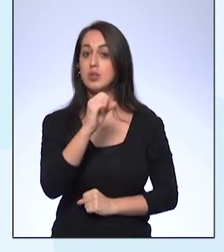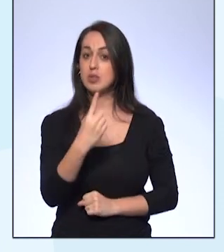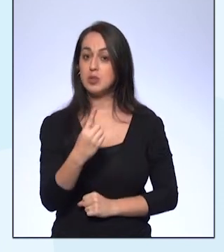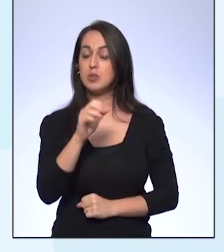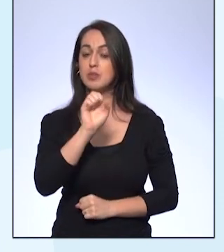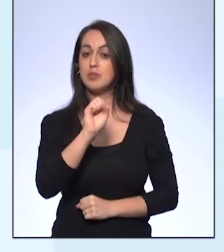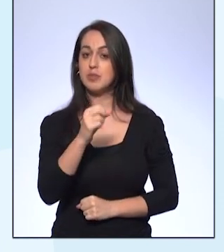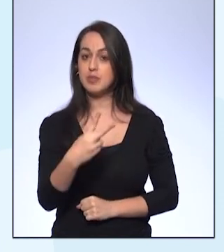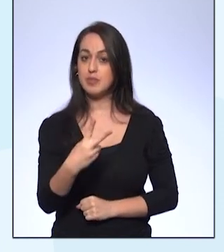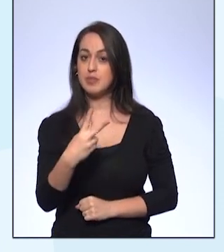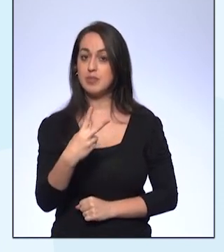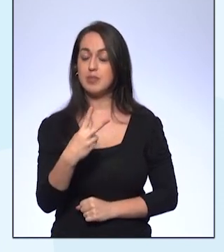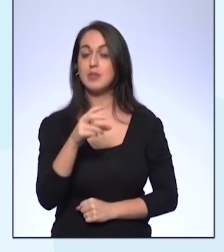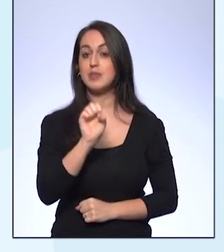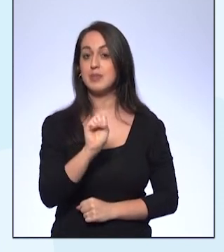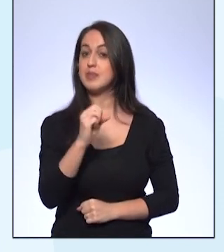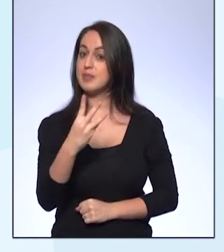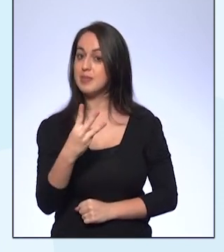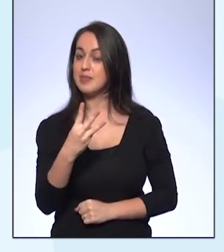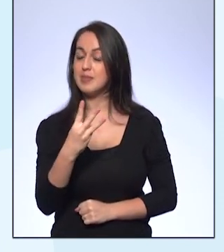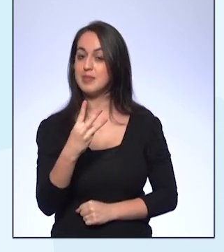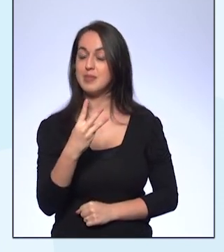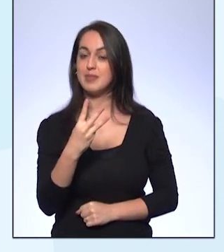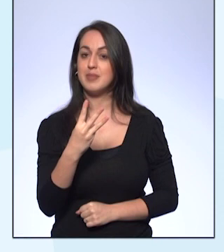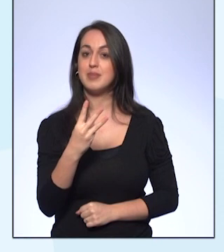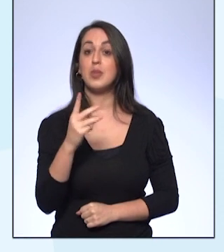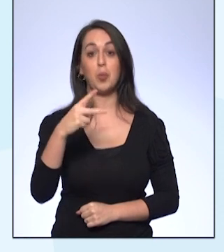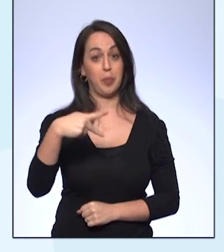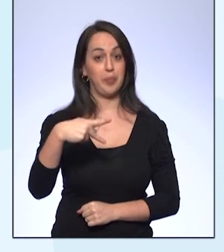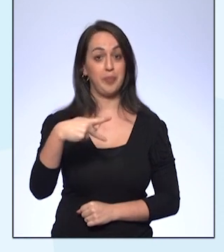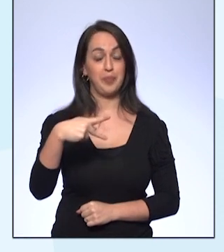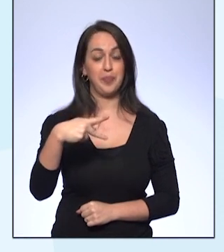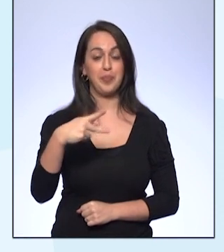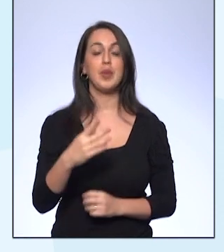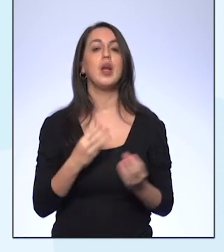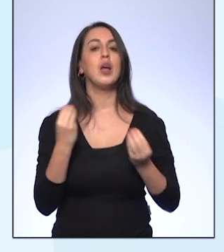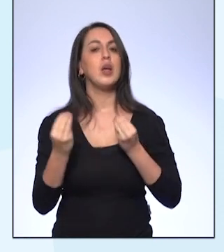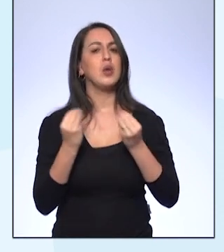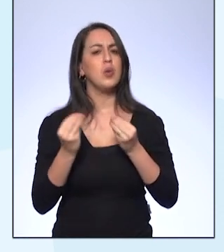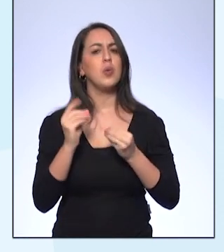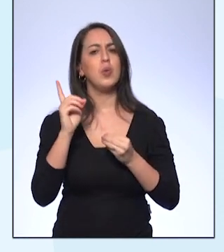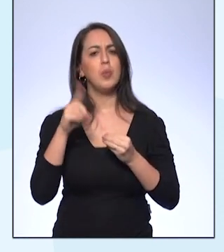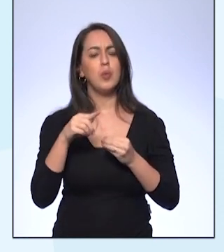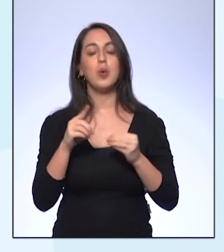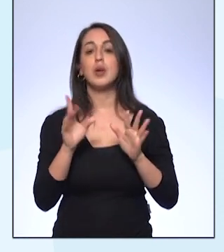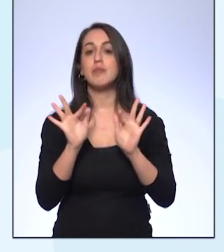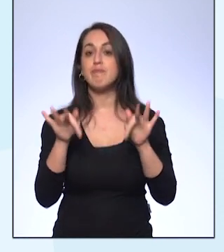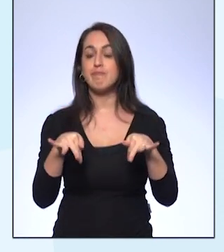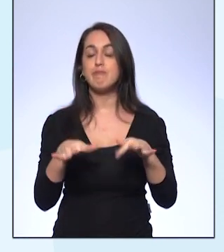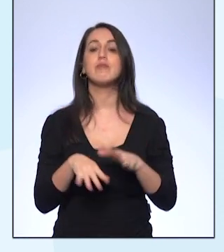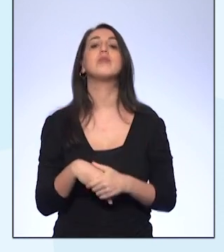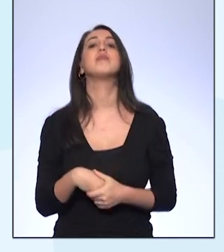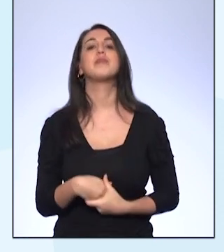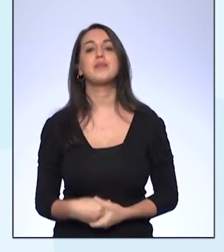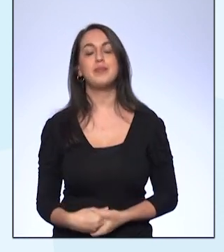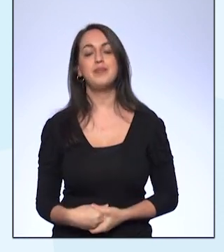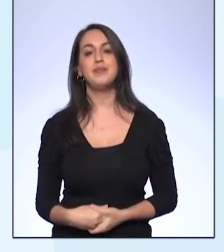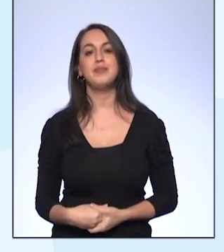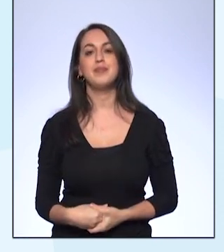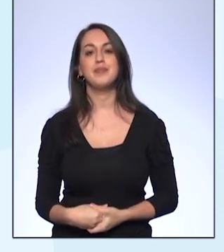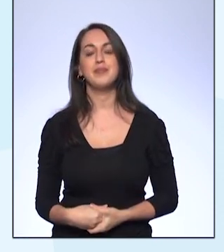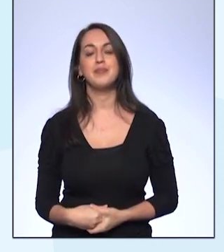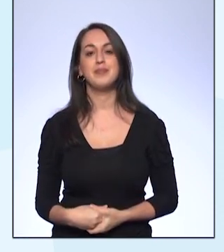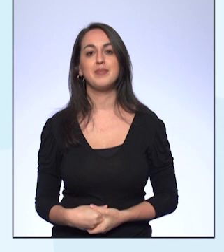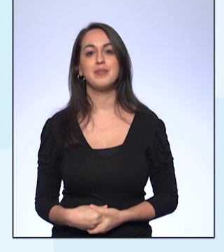o S2, o S3 e o P e como é a forma genérica da equação final. Muito